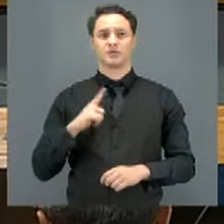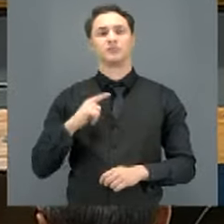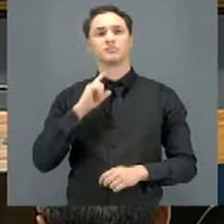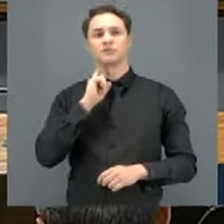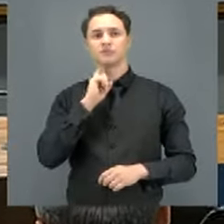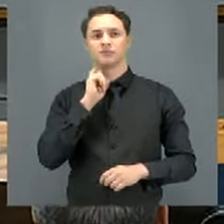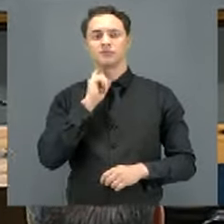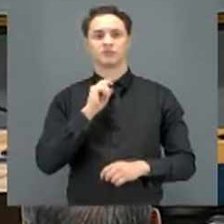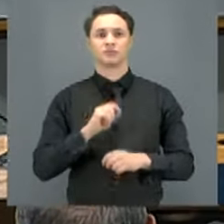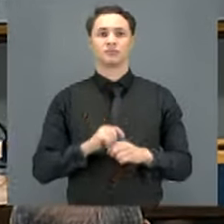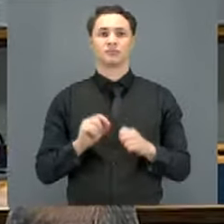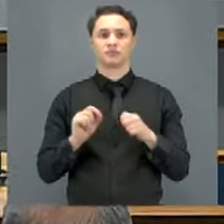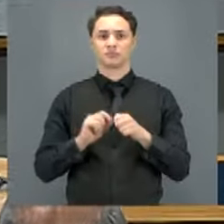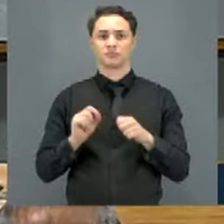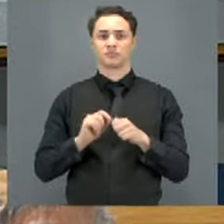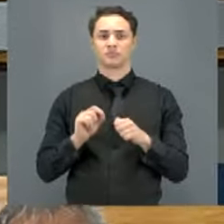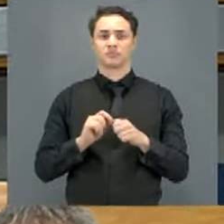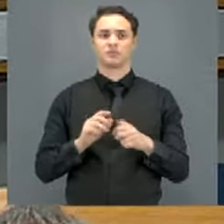fazer uma